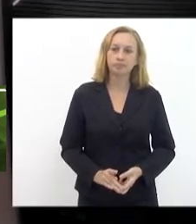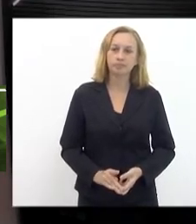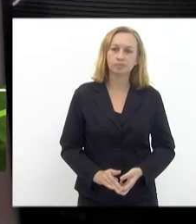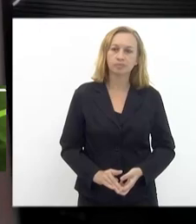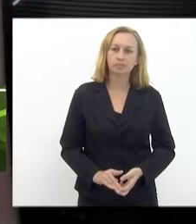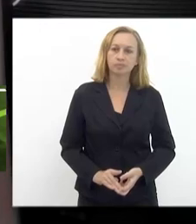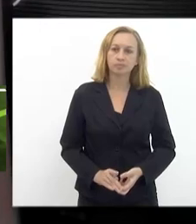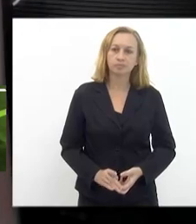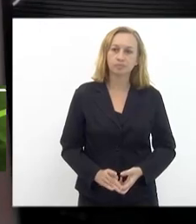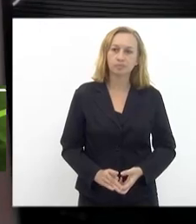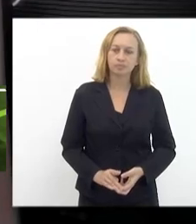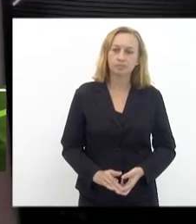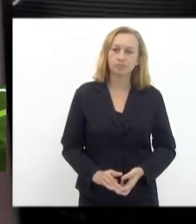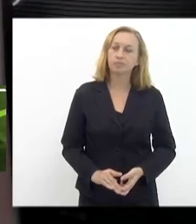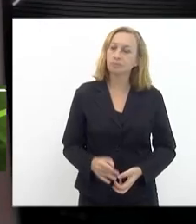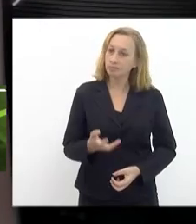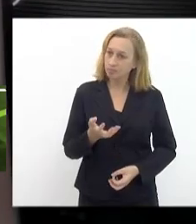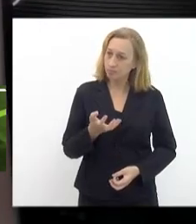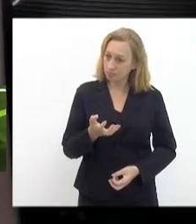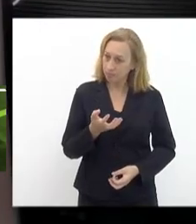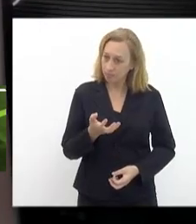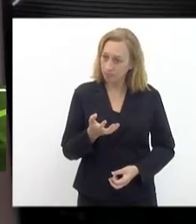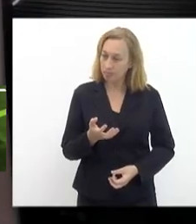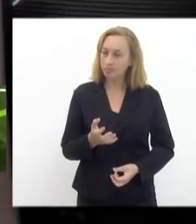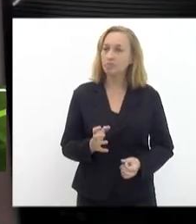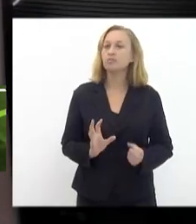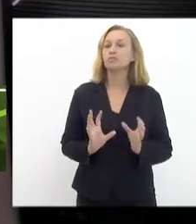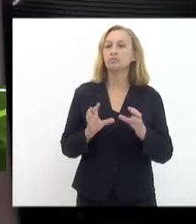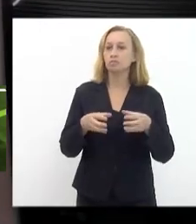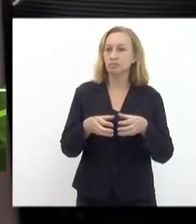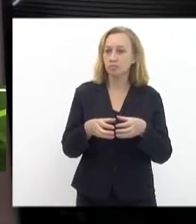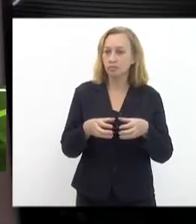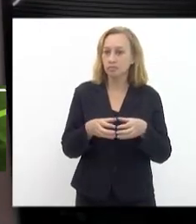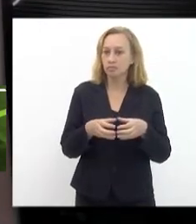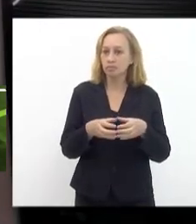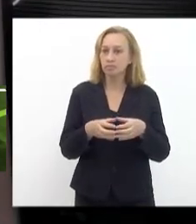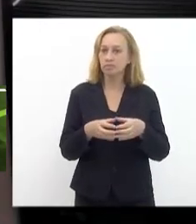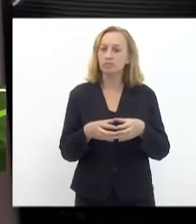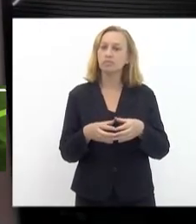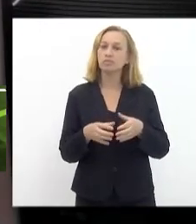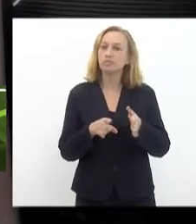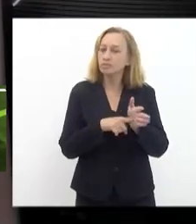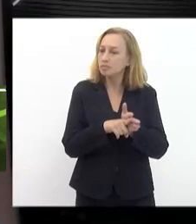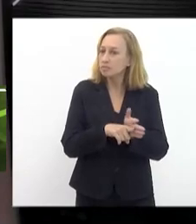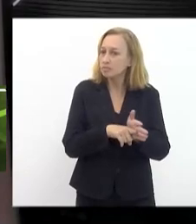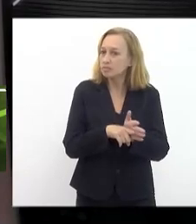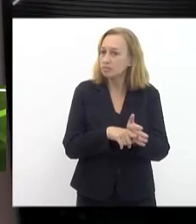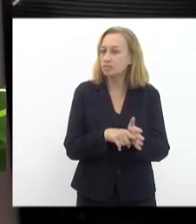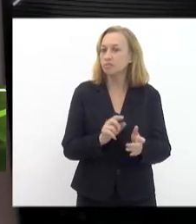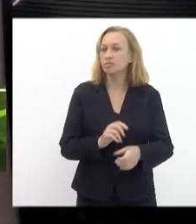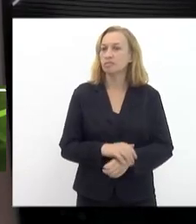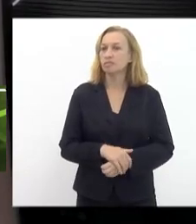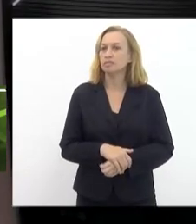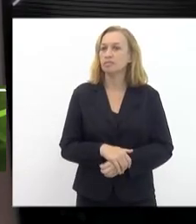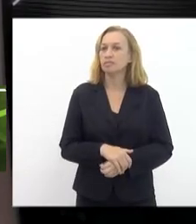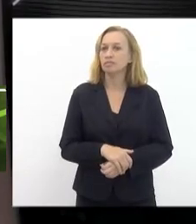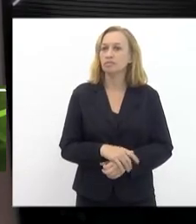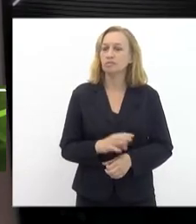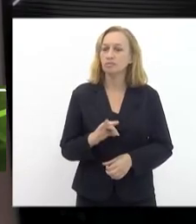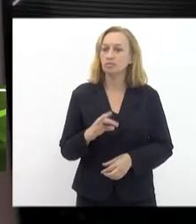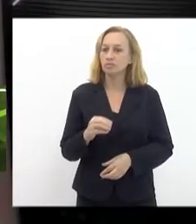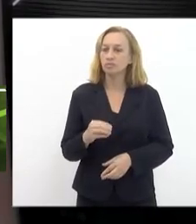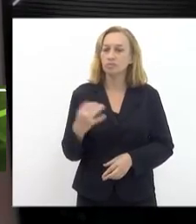colocado à nossa disposição como comissão do legislativo da fiscalização os elementos que sejam